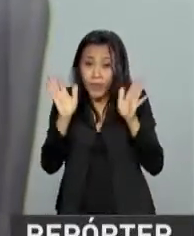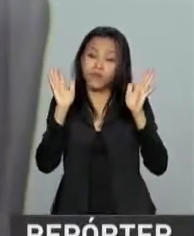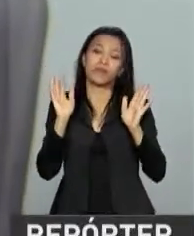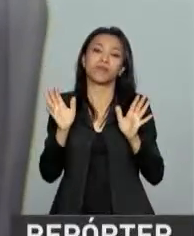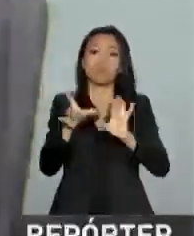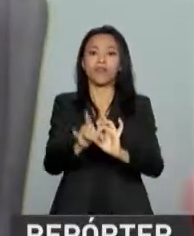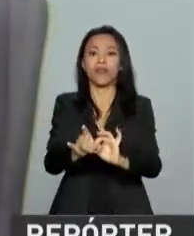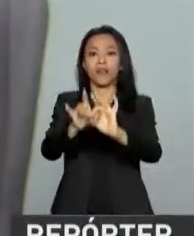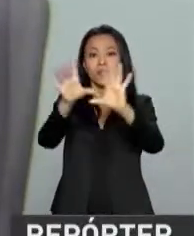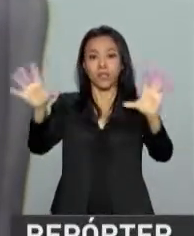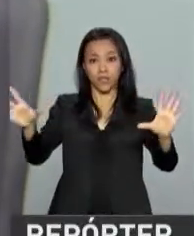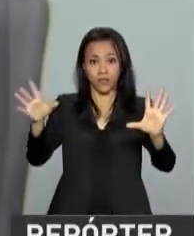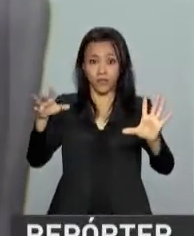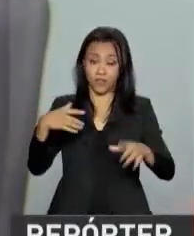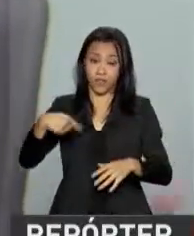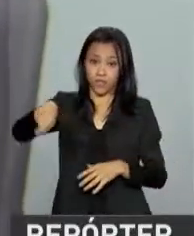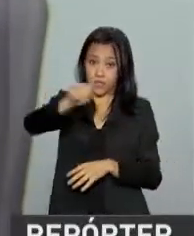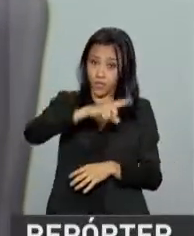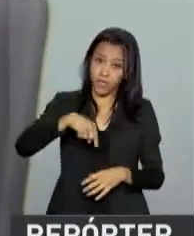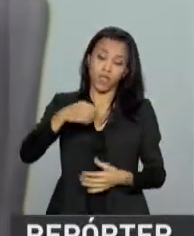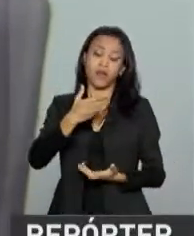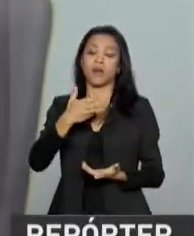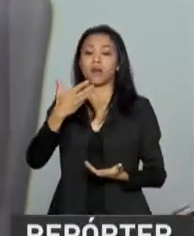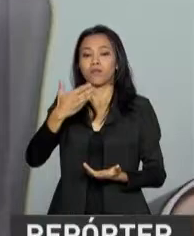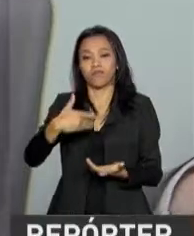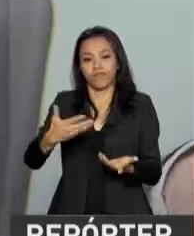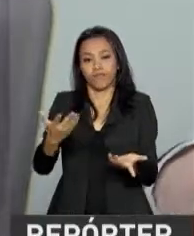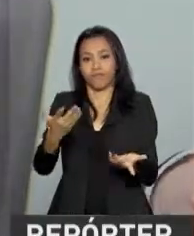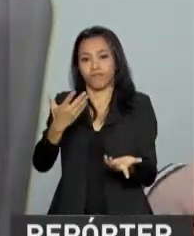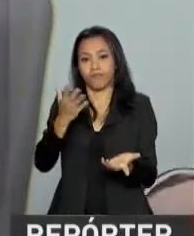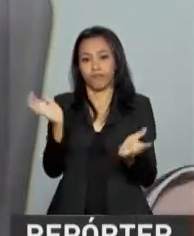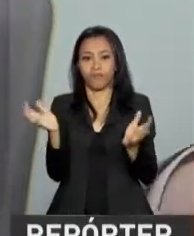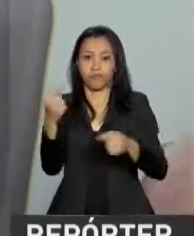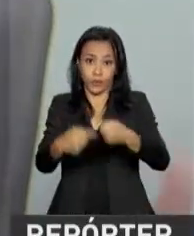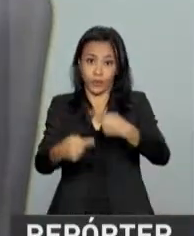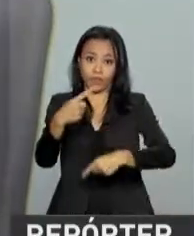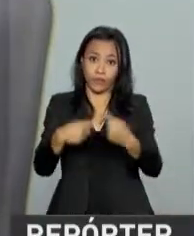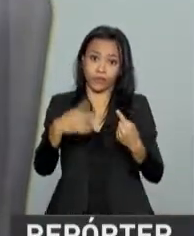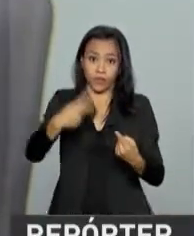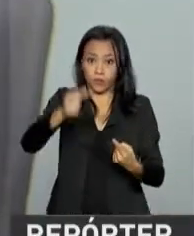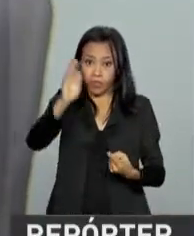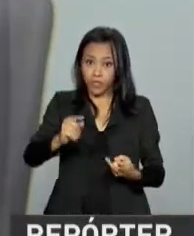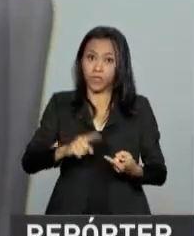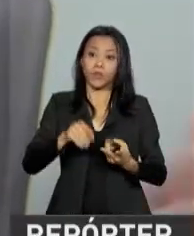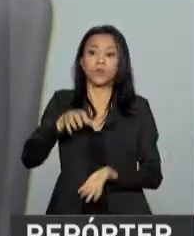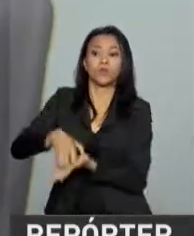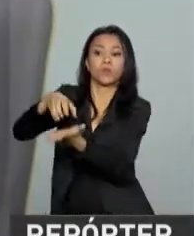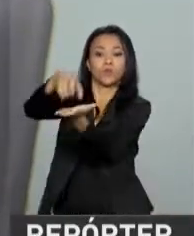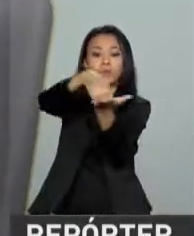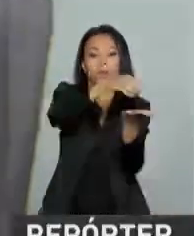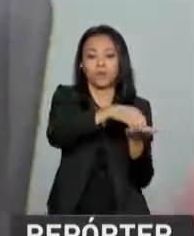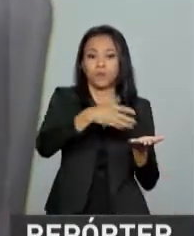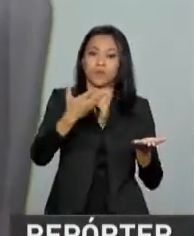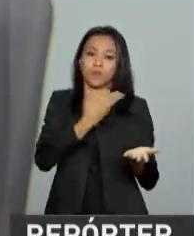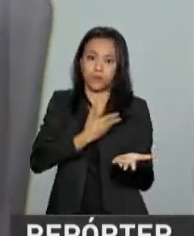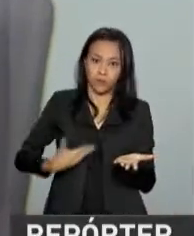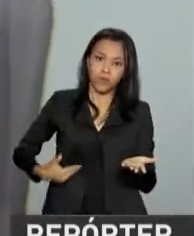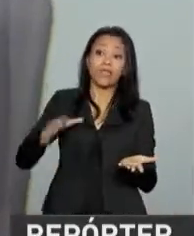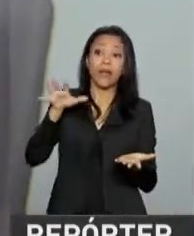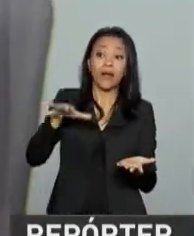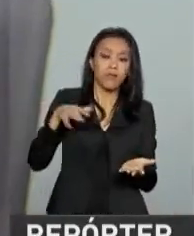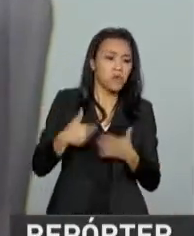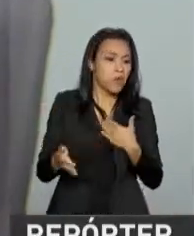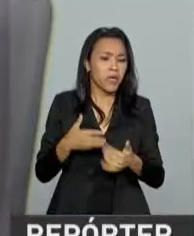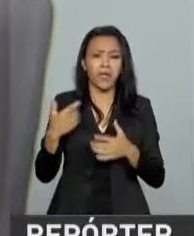à disposição dos órgãos brasileiros na política brasileira das entidades brasileiras que representam os setores agrícolas em